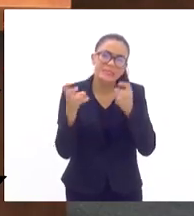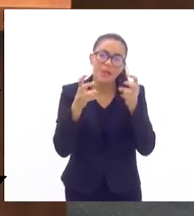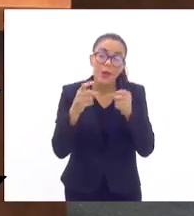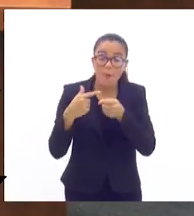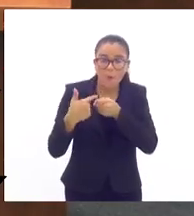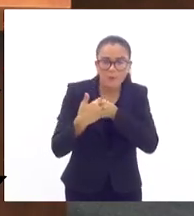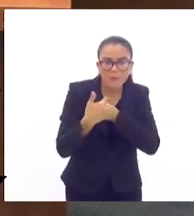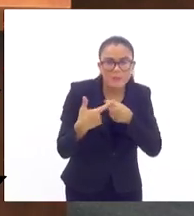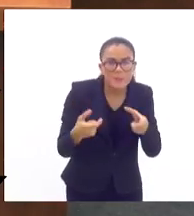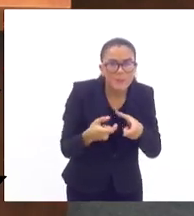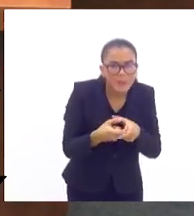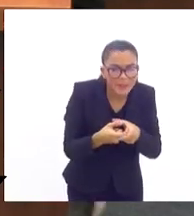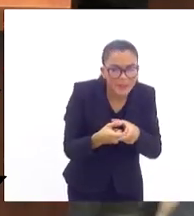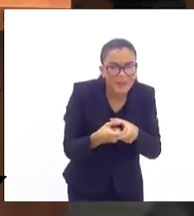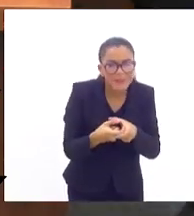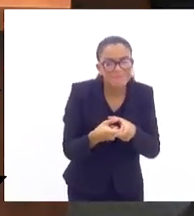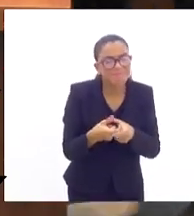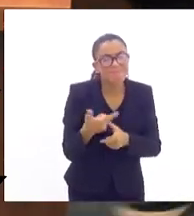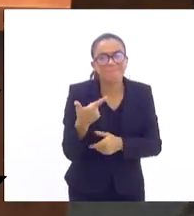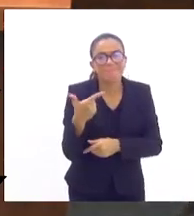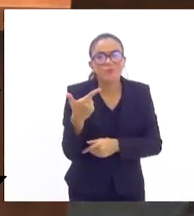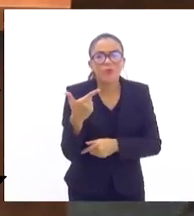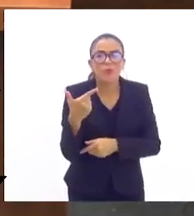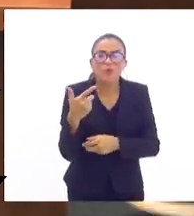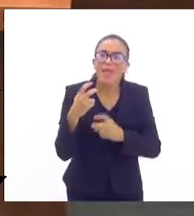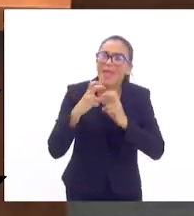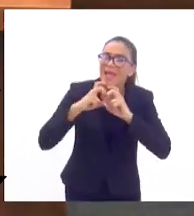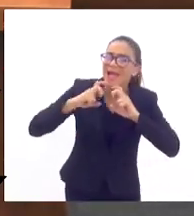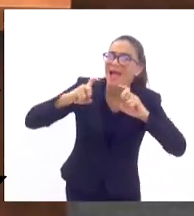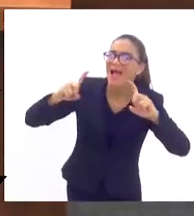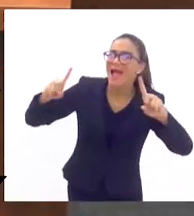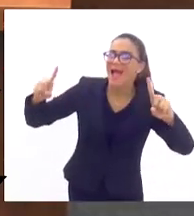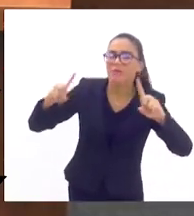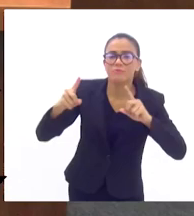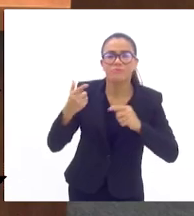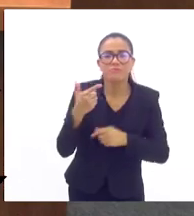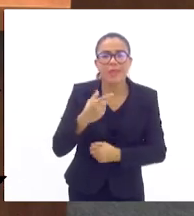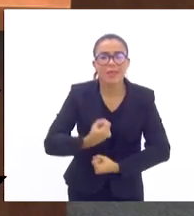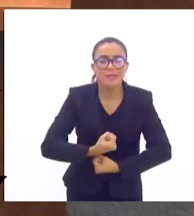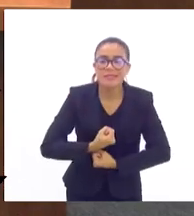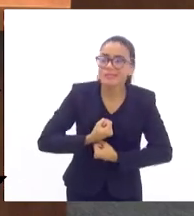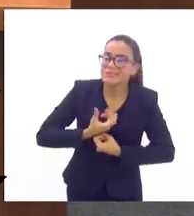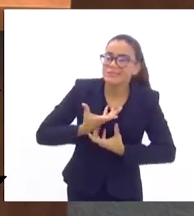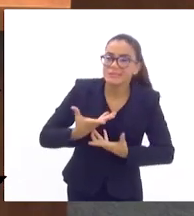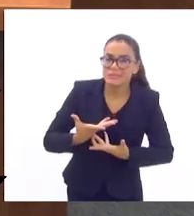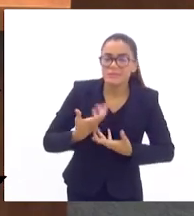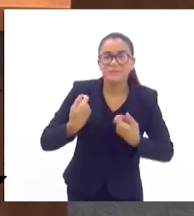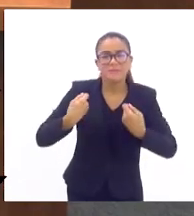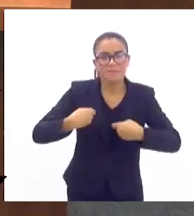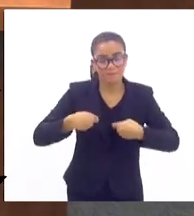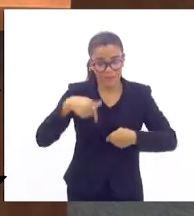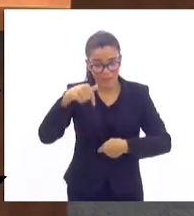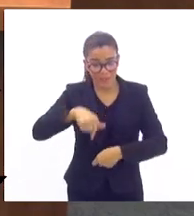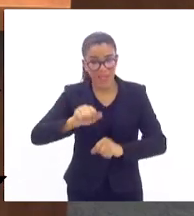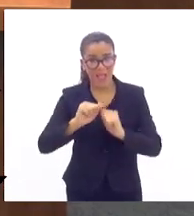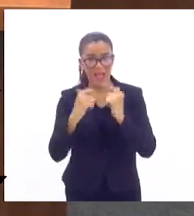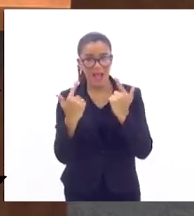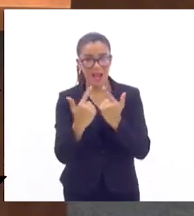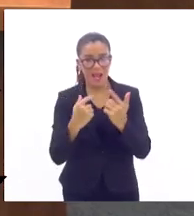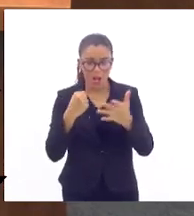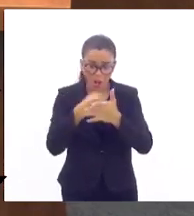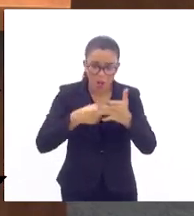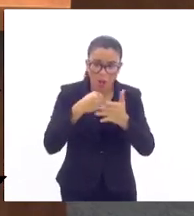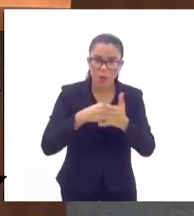municípios pequenos, gente, não tem tanta voz, não consegue se expressar tanto, e a gente precisa que essa casa lute por